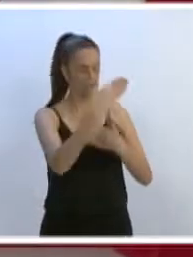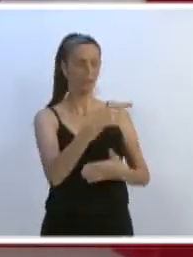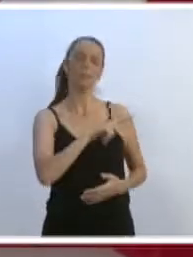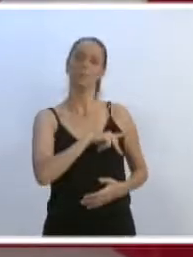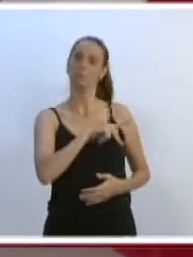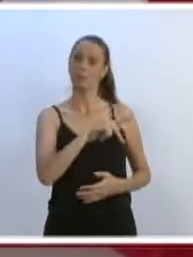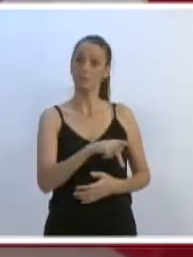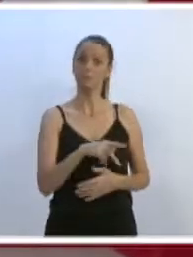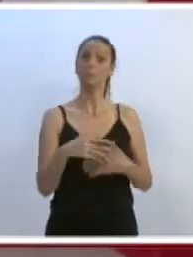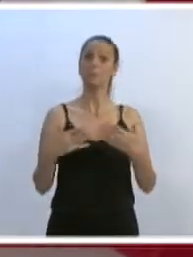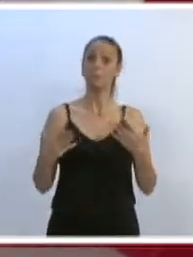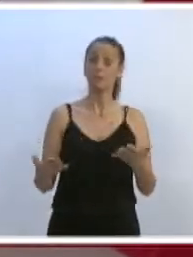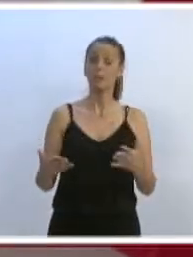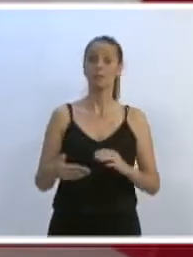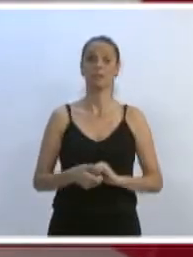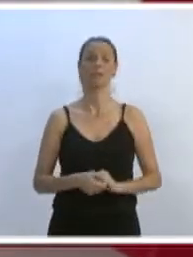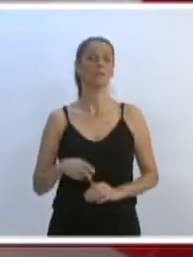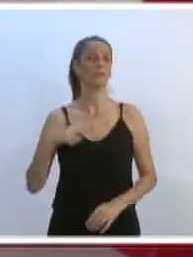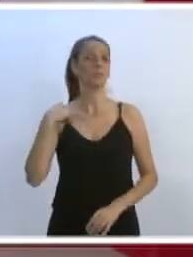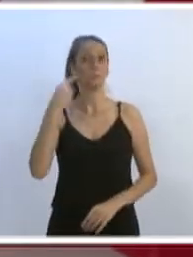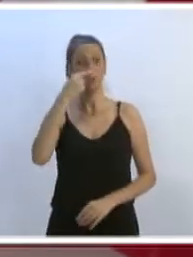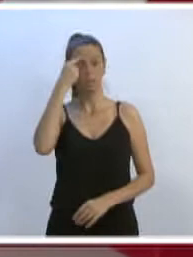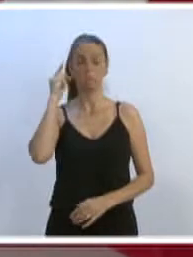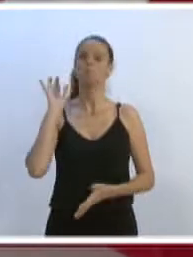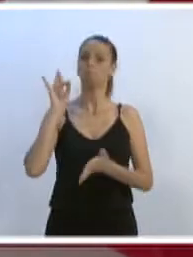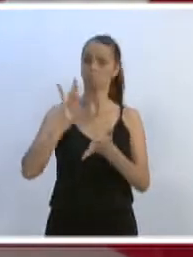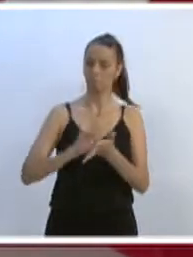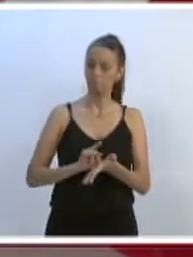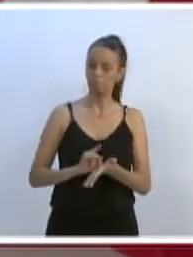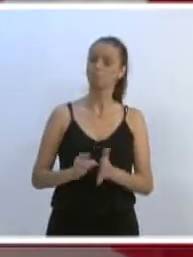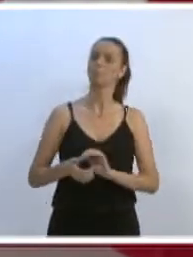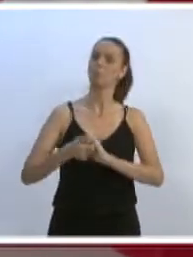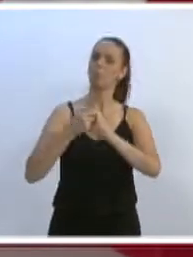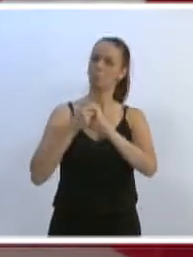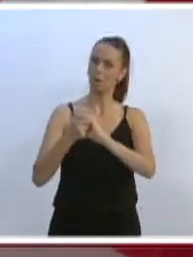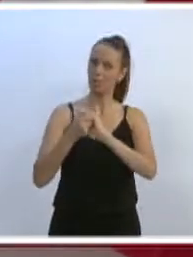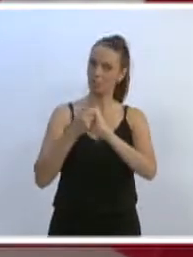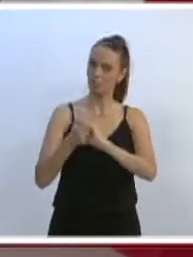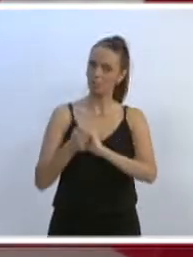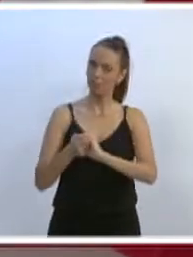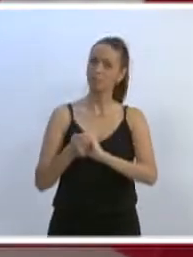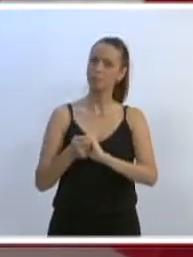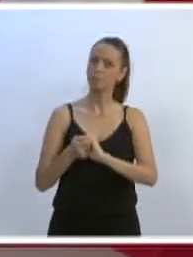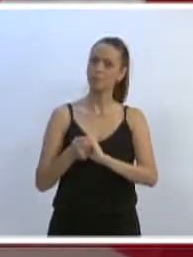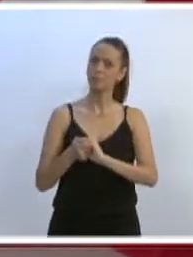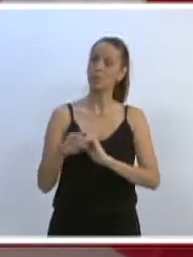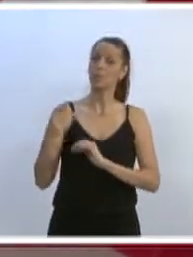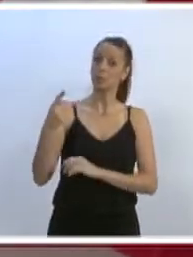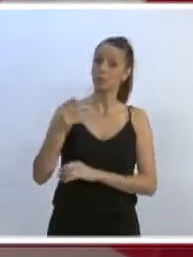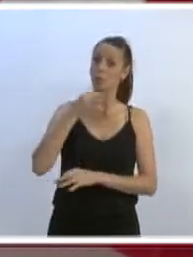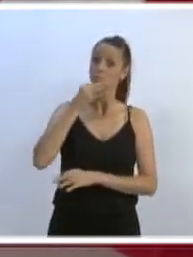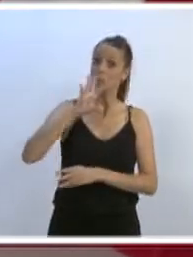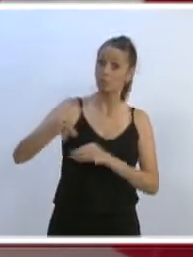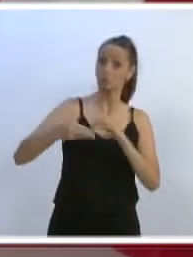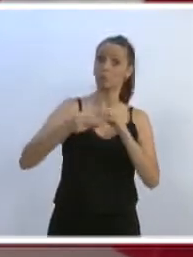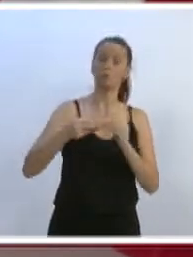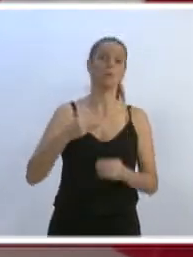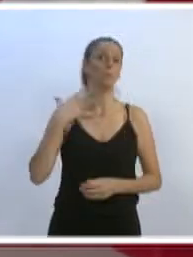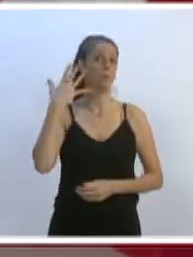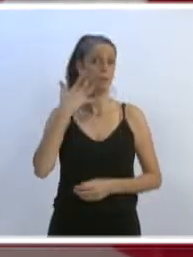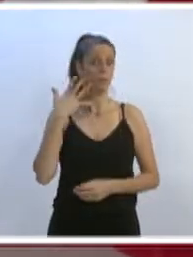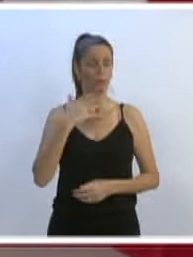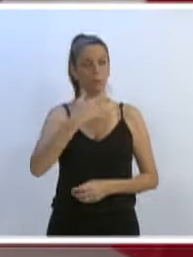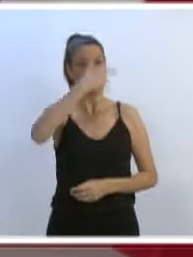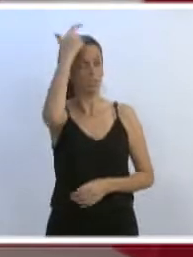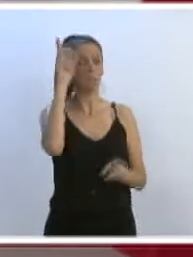é vereador ito primeiramente quero parabenizar quero colocar o seu discurso a minha fala o vereador adriano também até